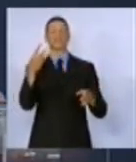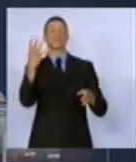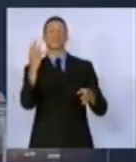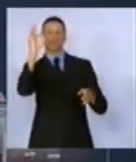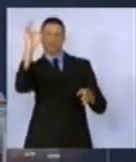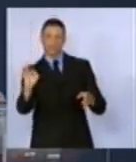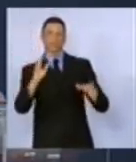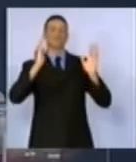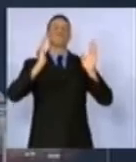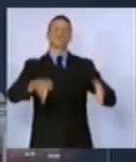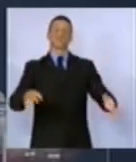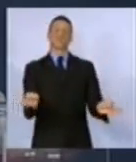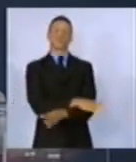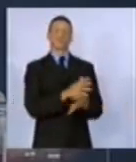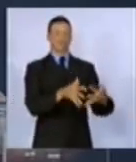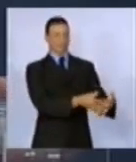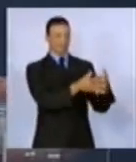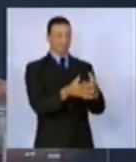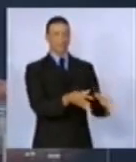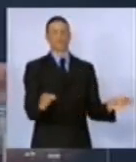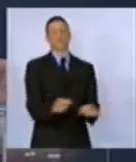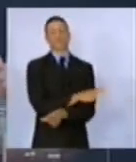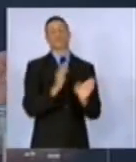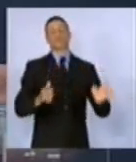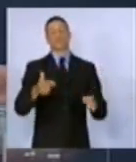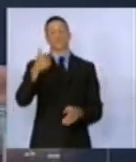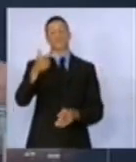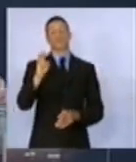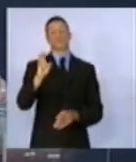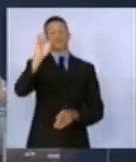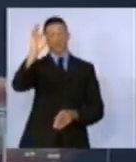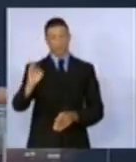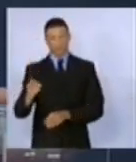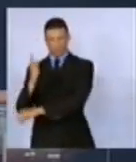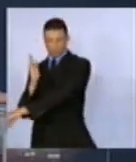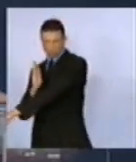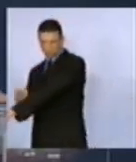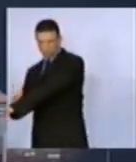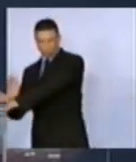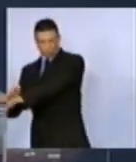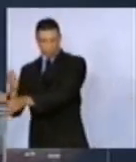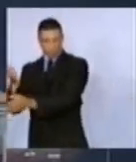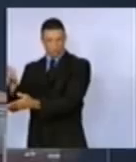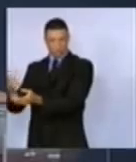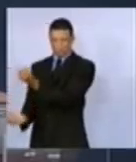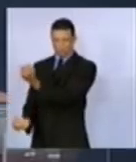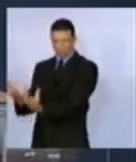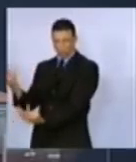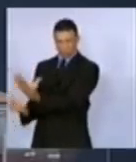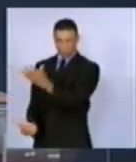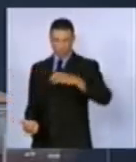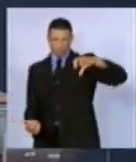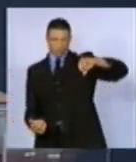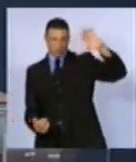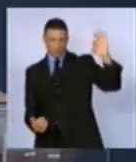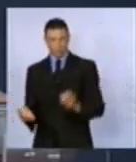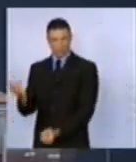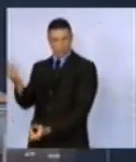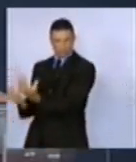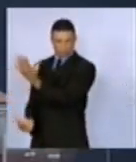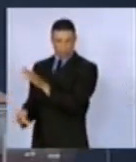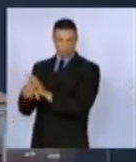eh feita mecanicamente 25% crua e 9% ainda com queima mas isso era a média no